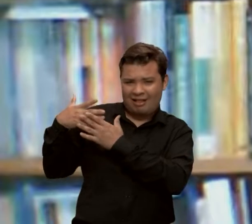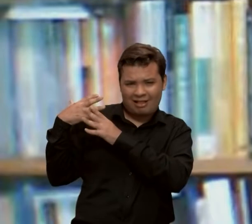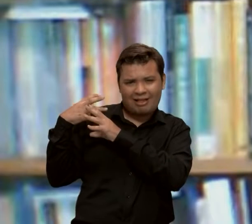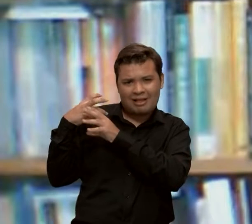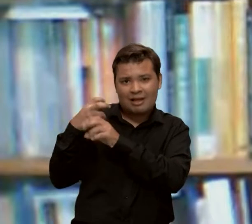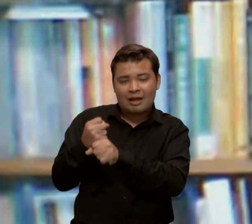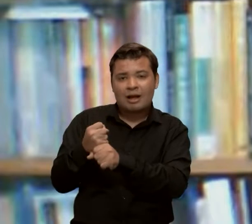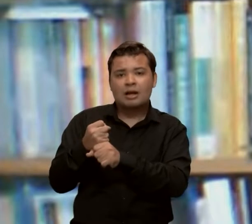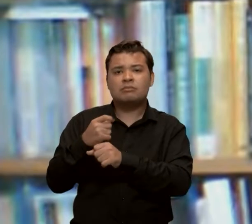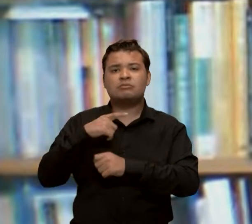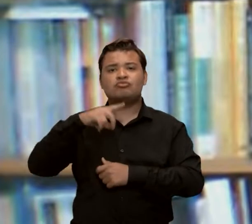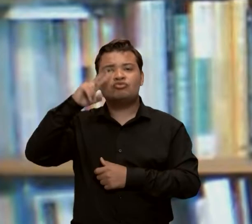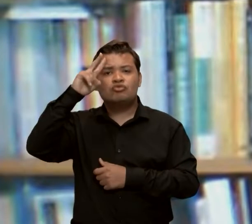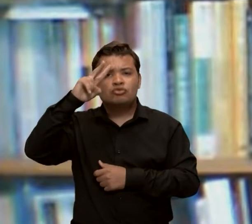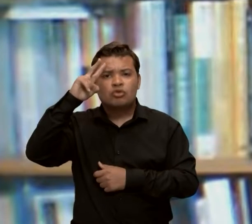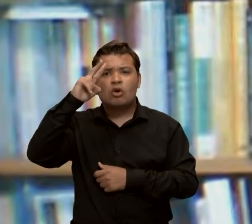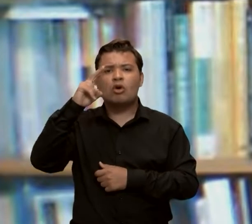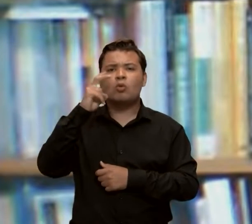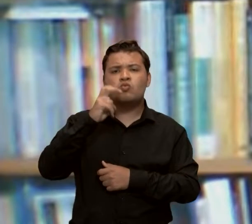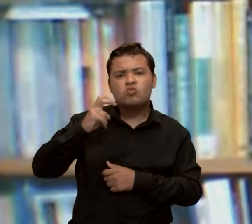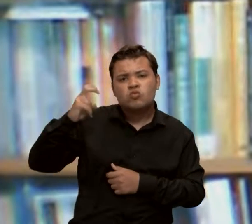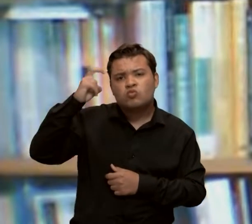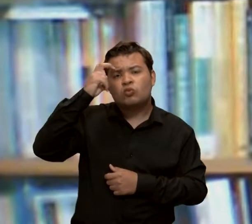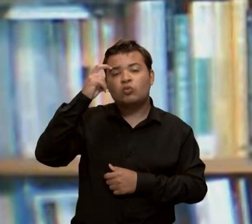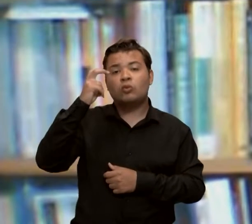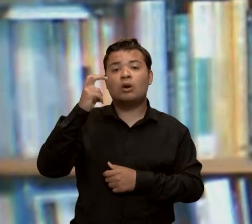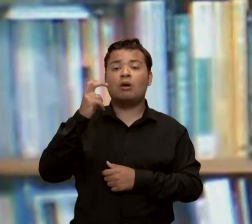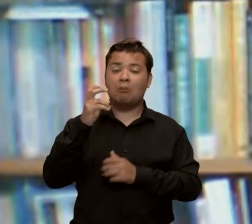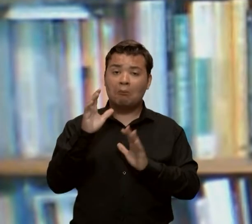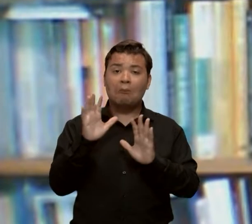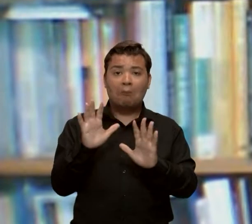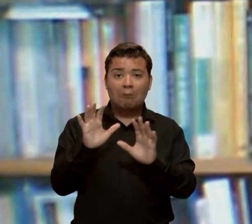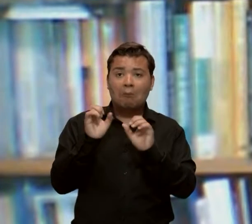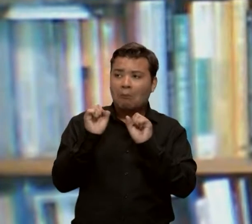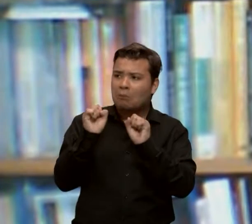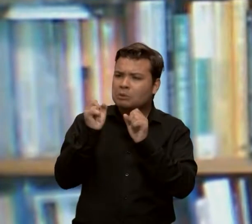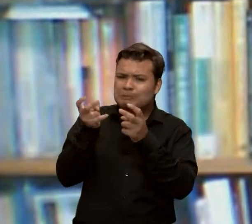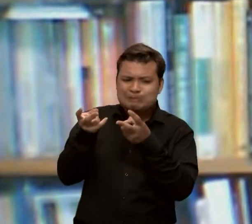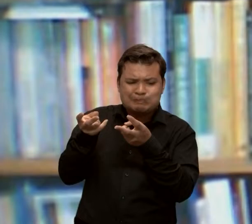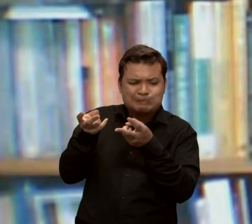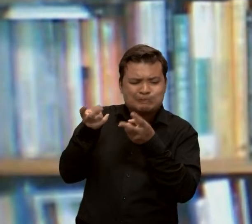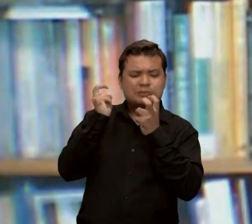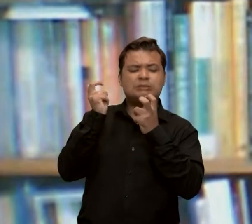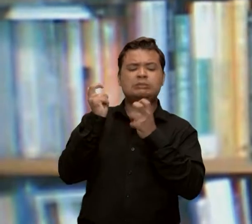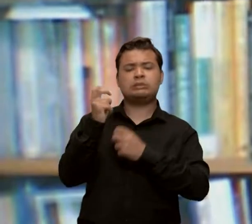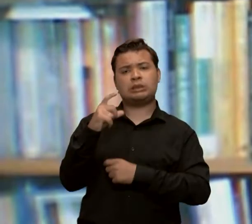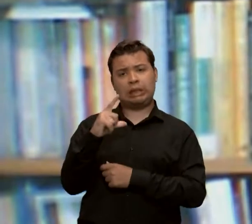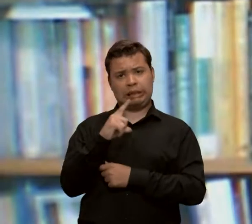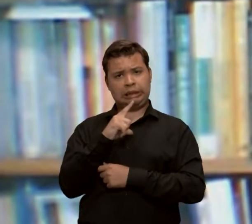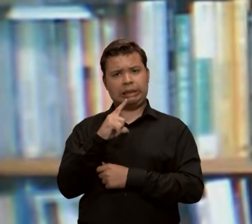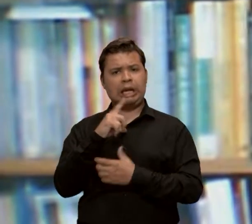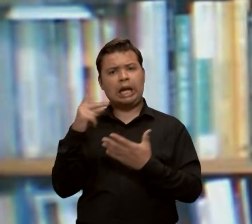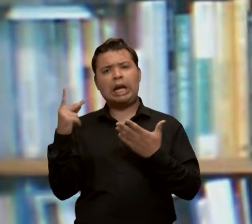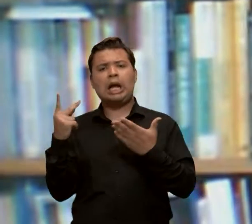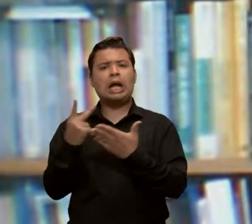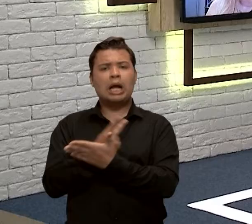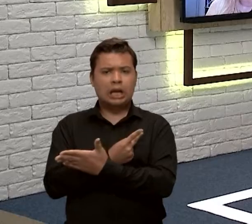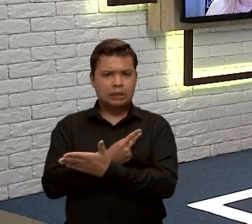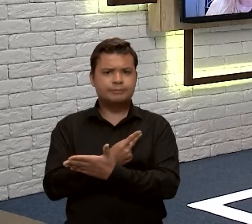cultural, podemos localizar esta imbricação, esse